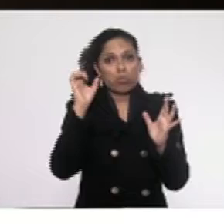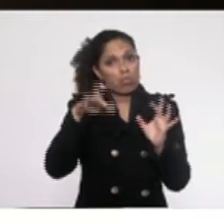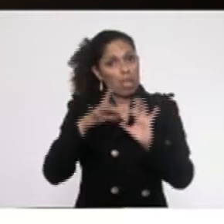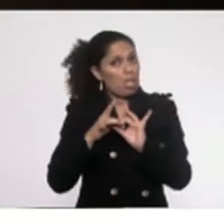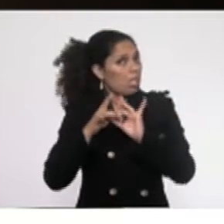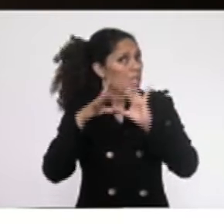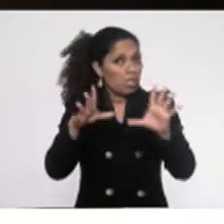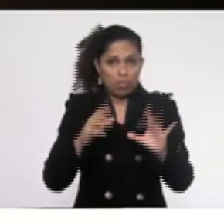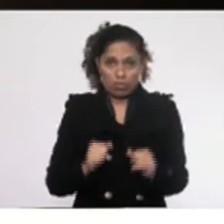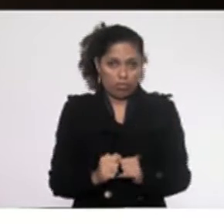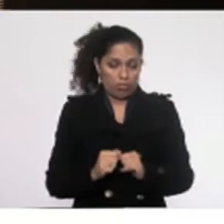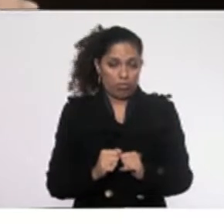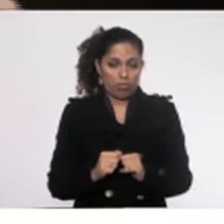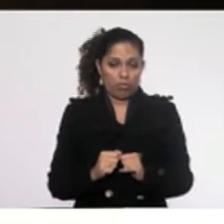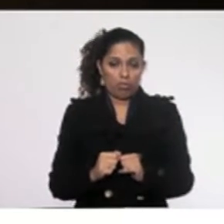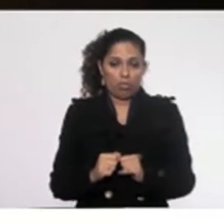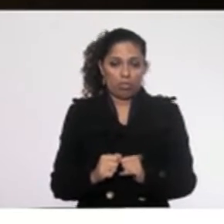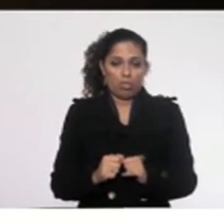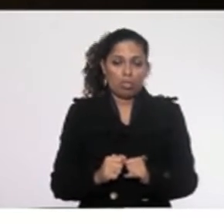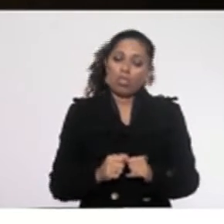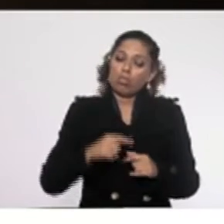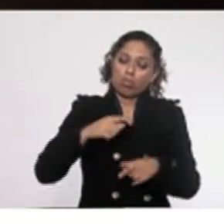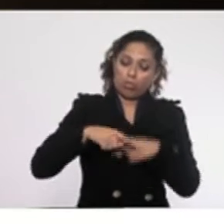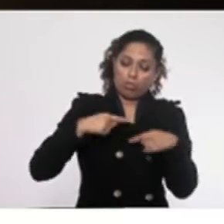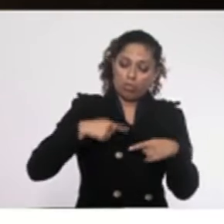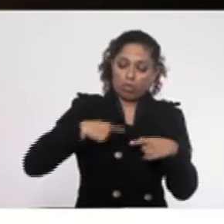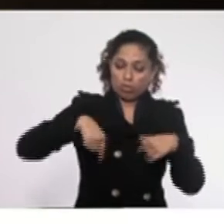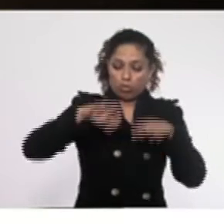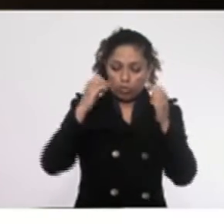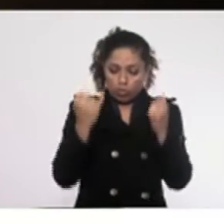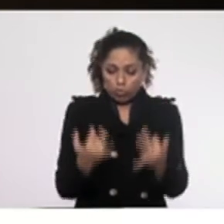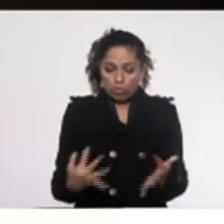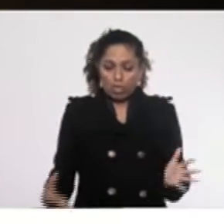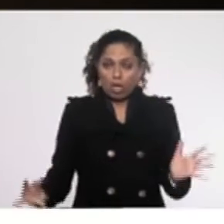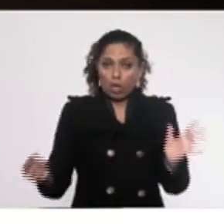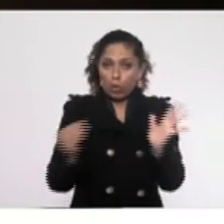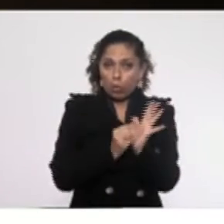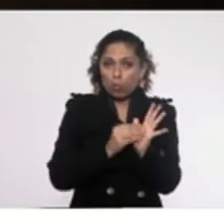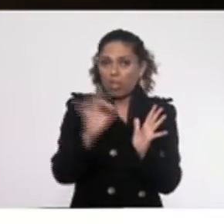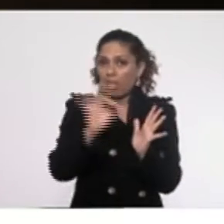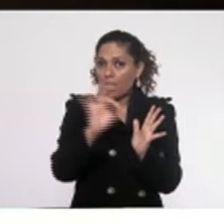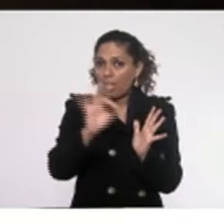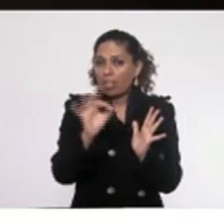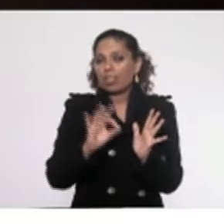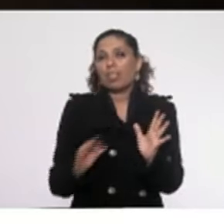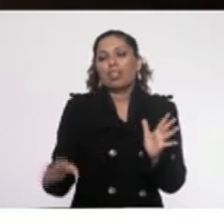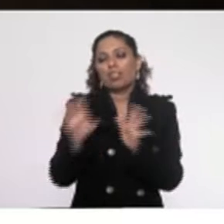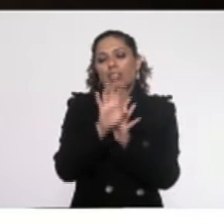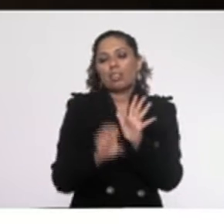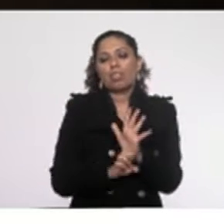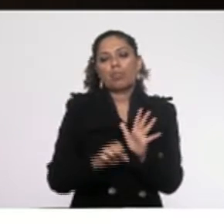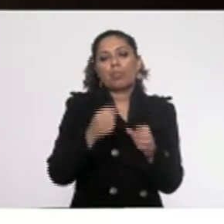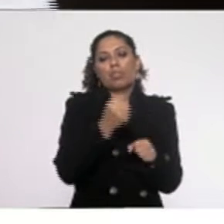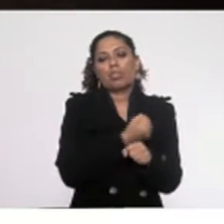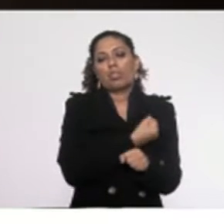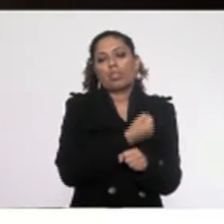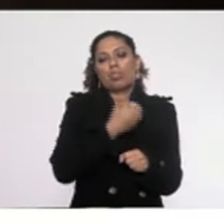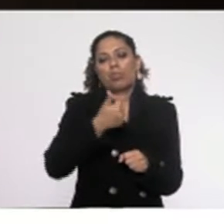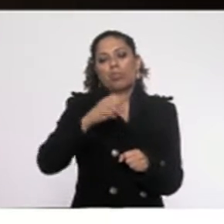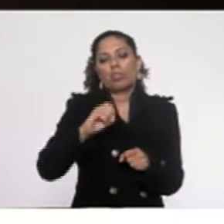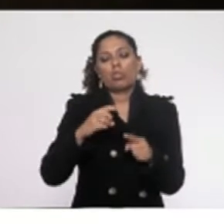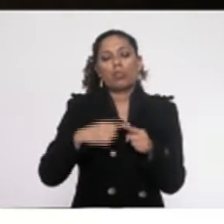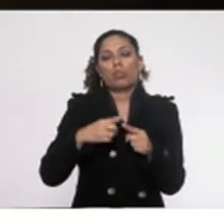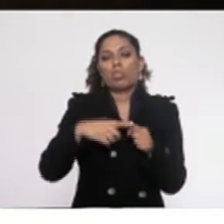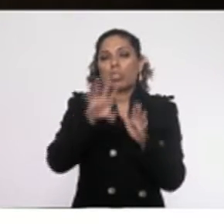autorizativo. E aí justifica a não inclusão justamente na emenda número 10, porque a emenda número